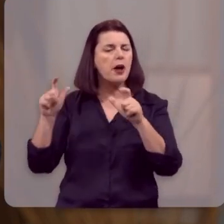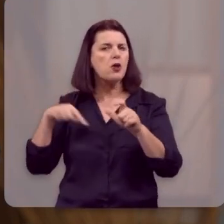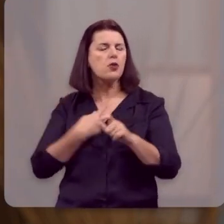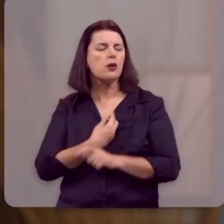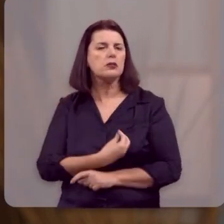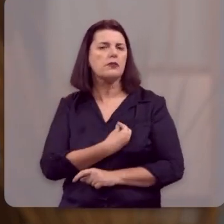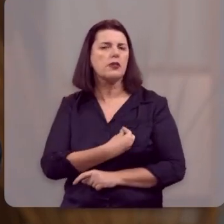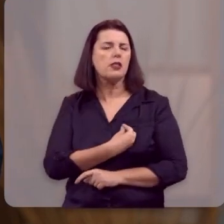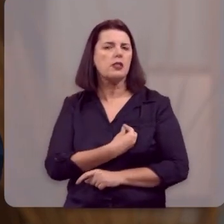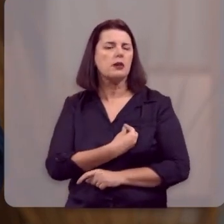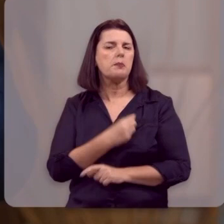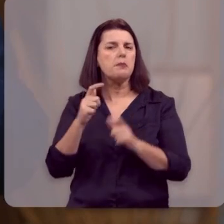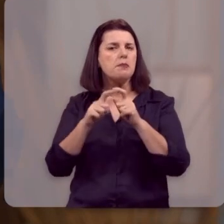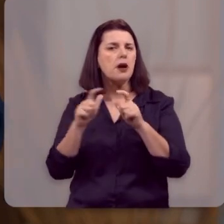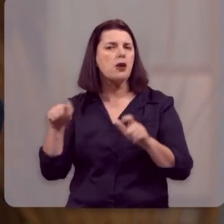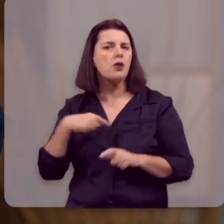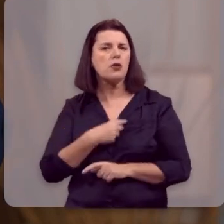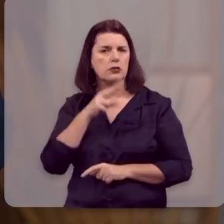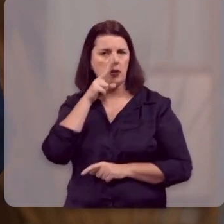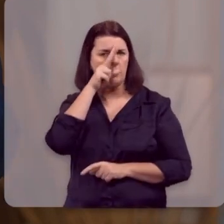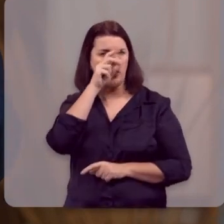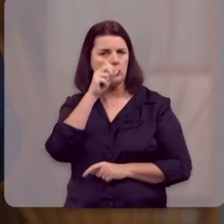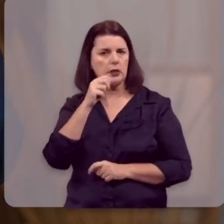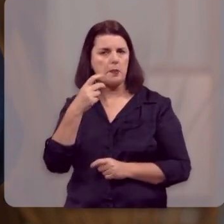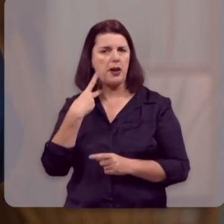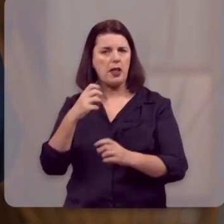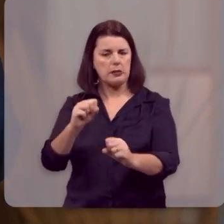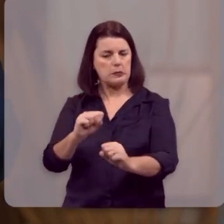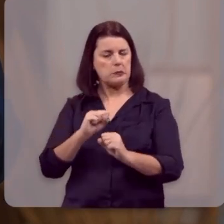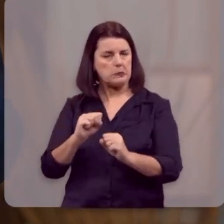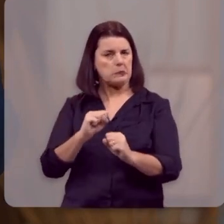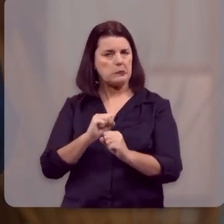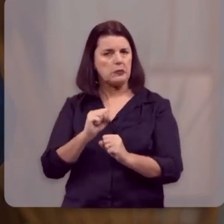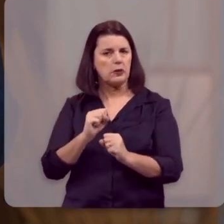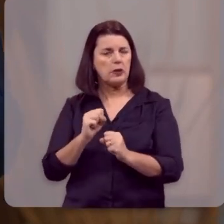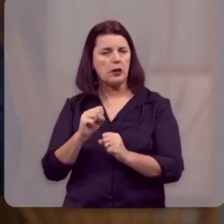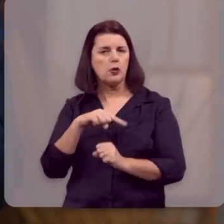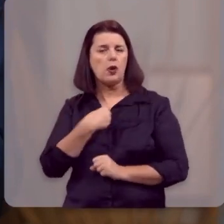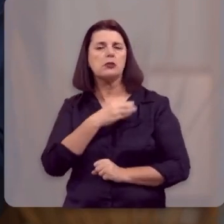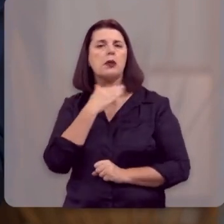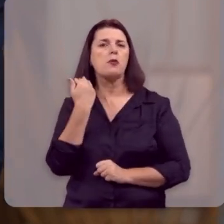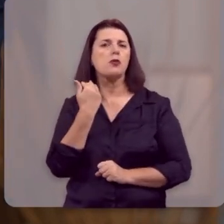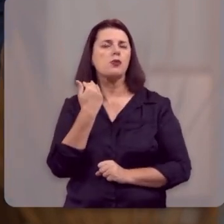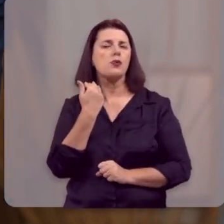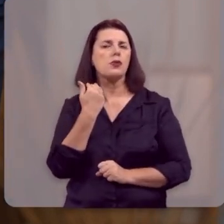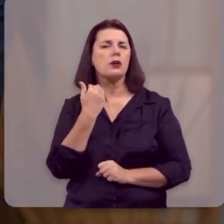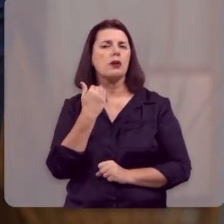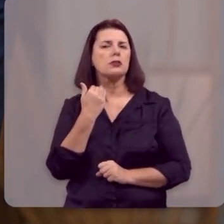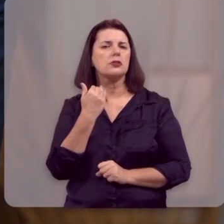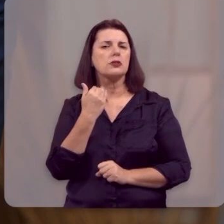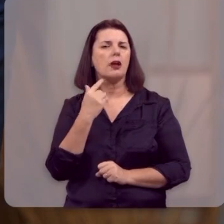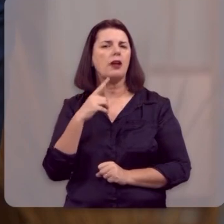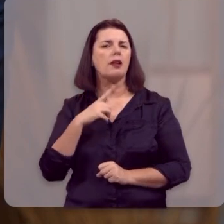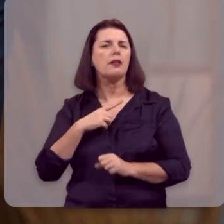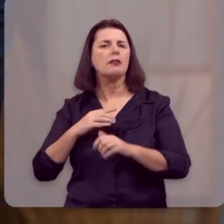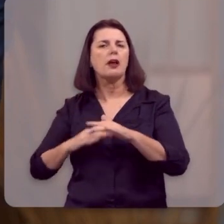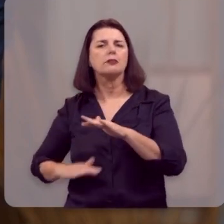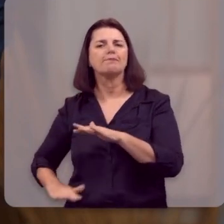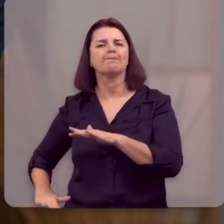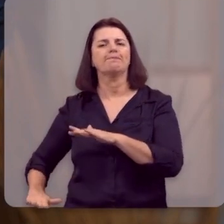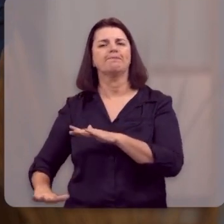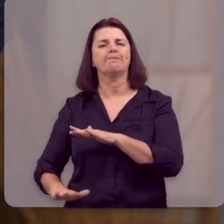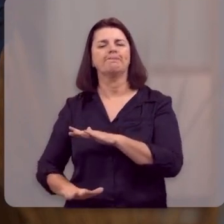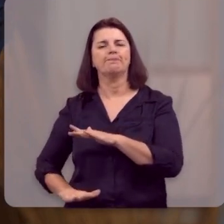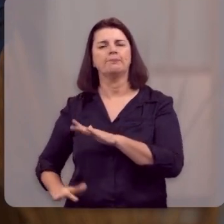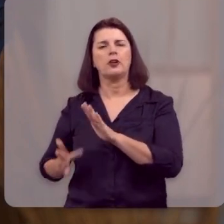nossas forças, aquilo que nos intimida e nos ameaça de morte, está literalmente debaixo dos pés